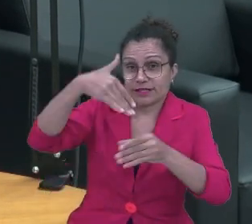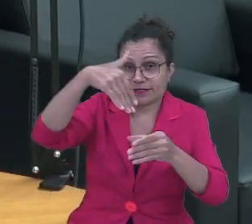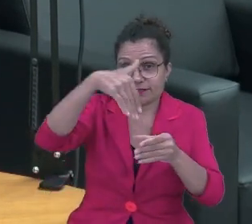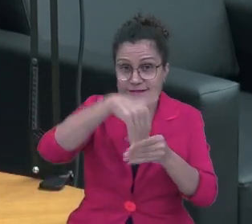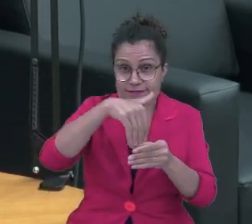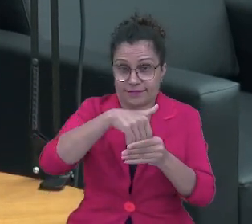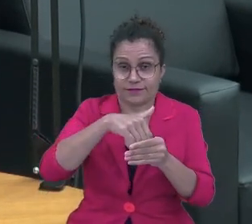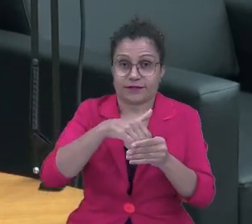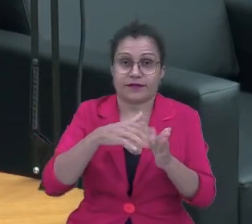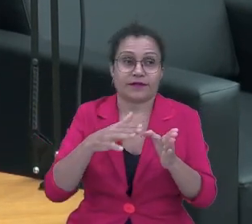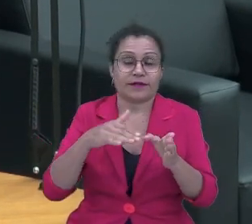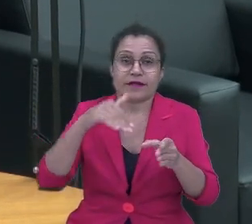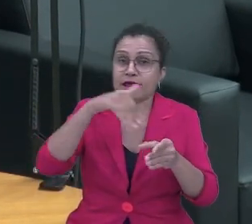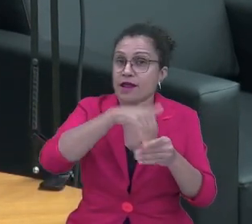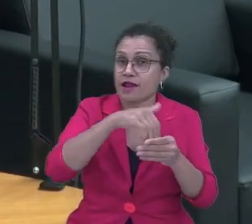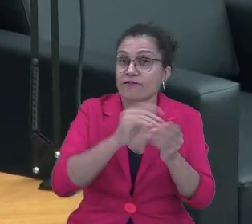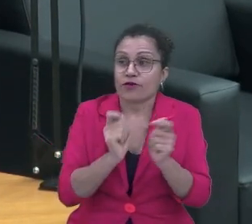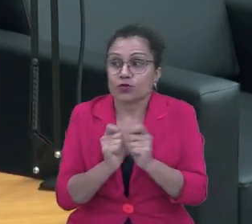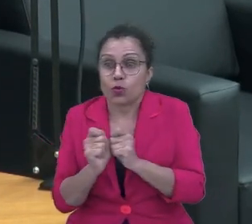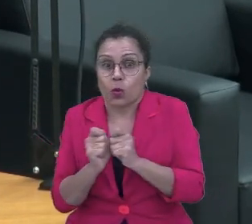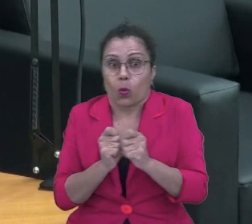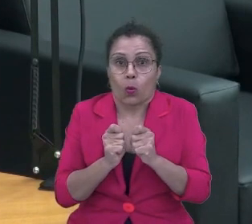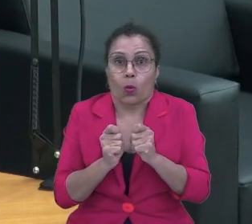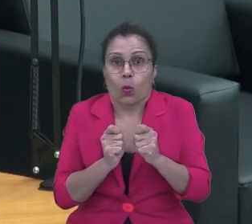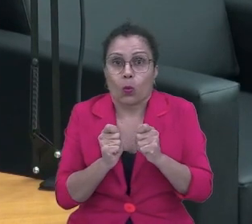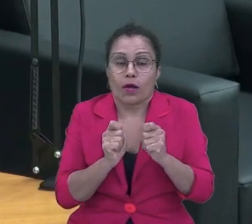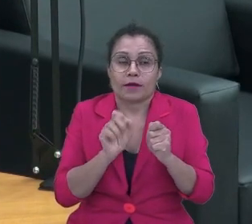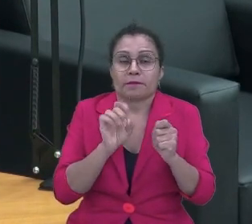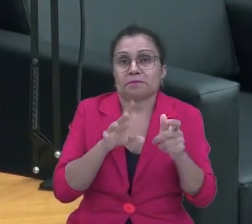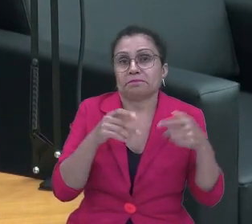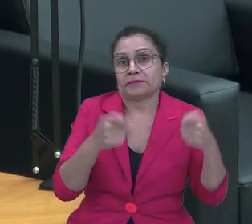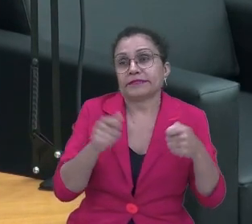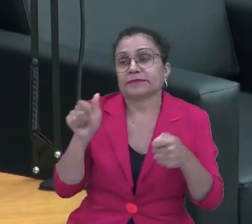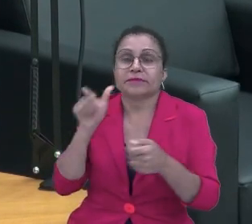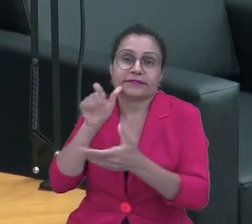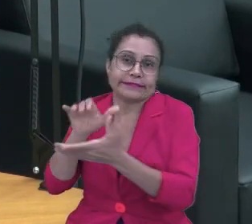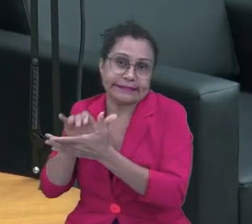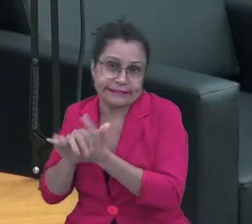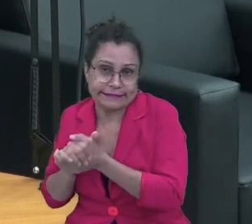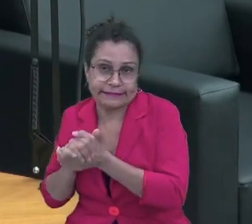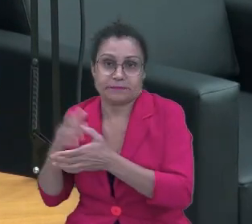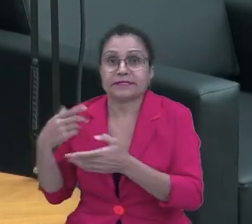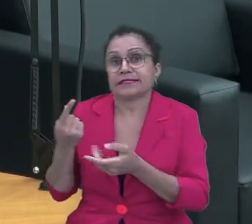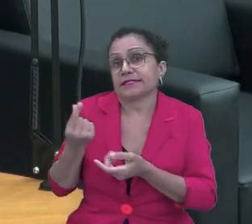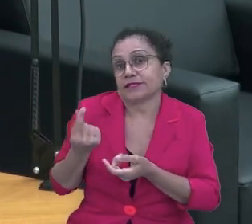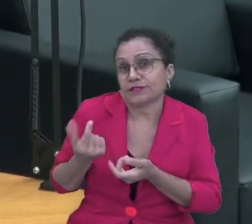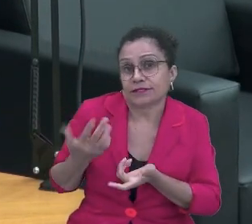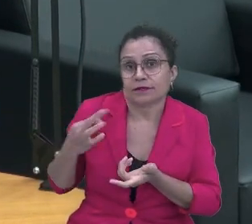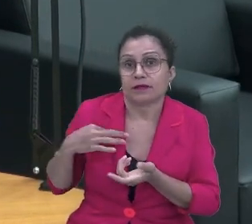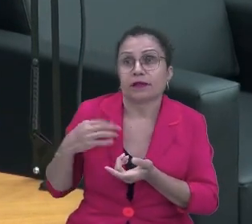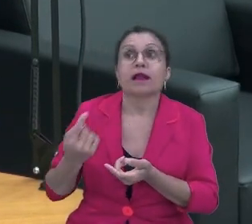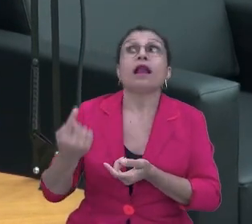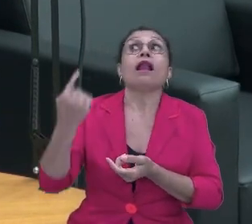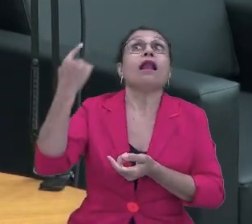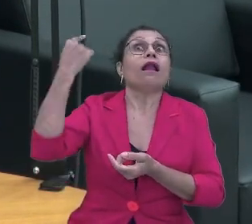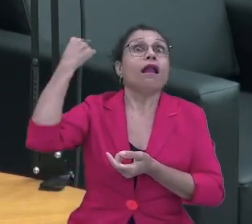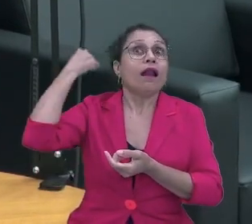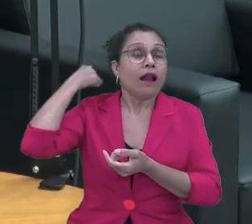né? Porque era um voto ainda controlado, tinha que ter, se a mulher ser casada, tem que ter uma renda. Quem que naquela época